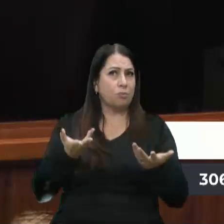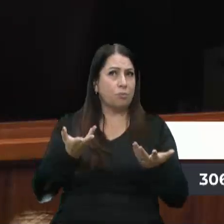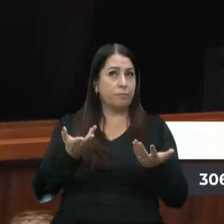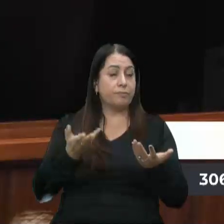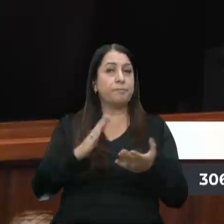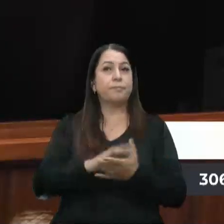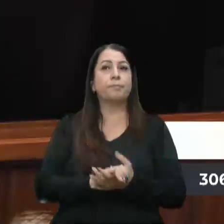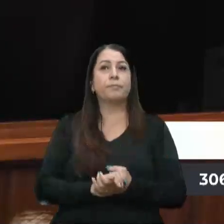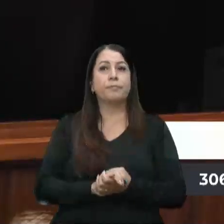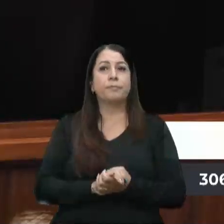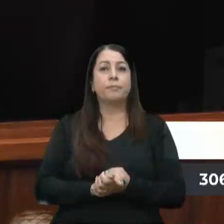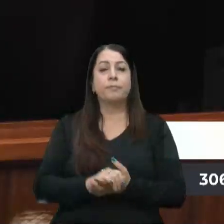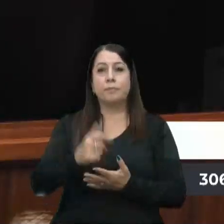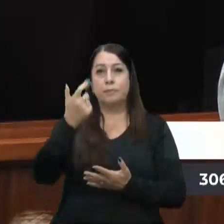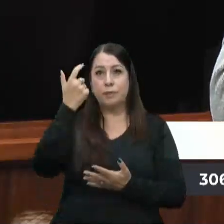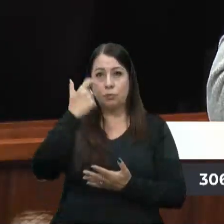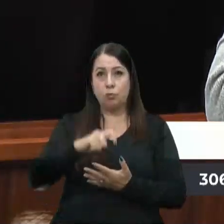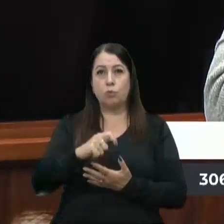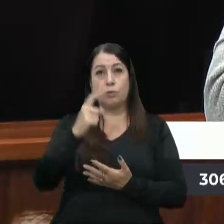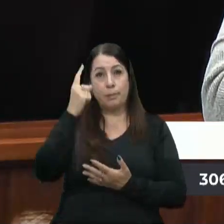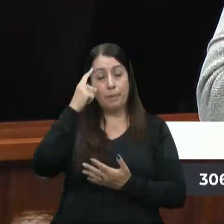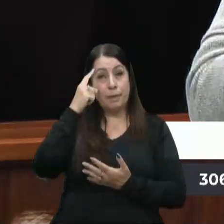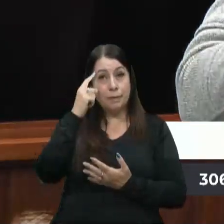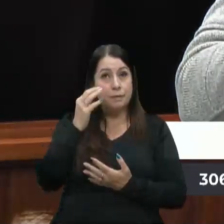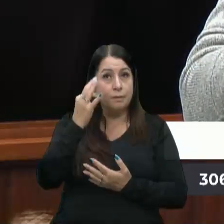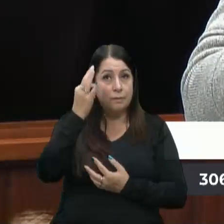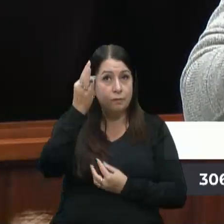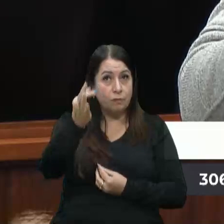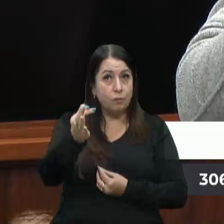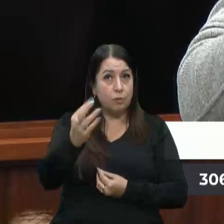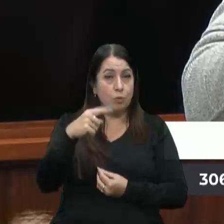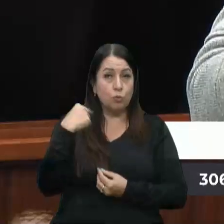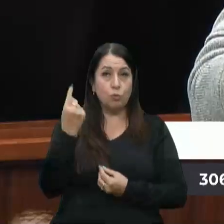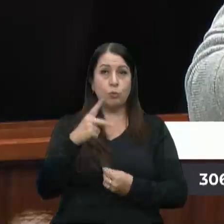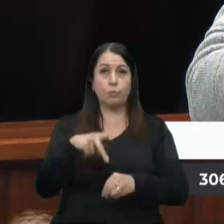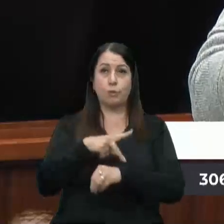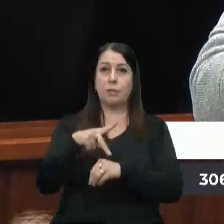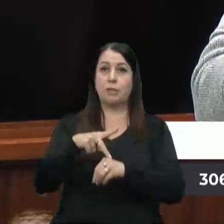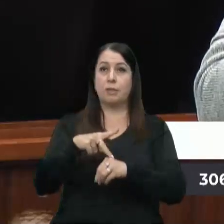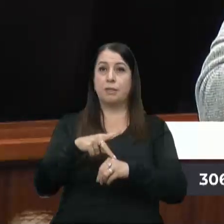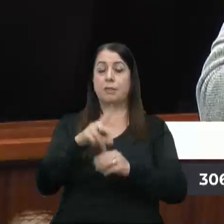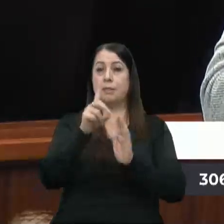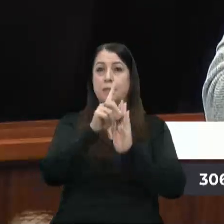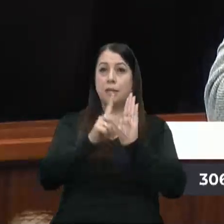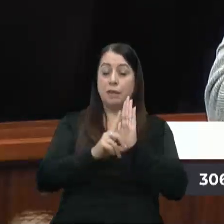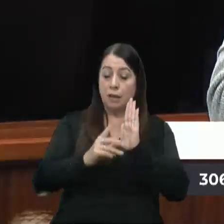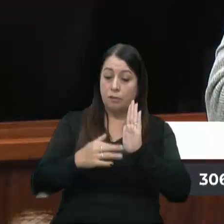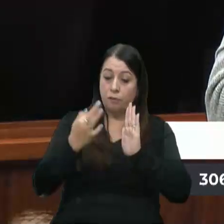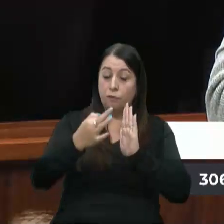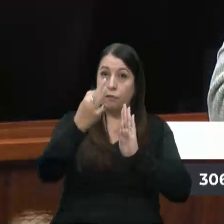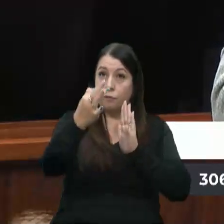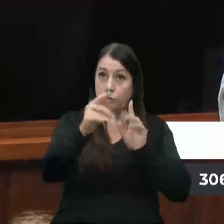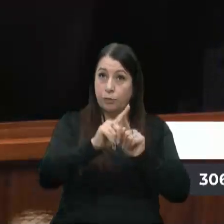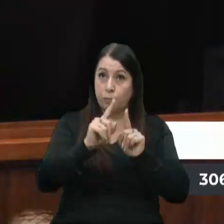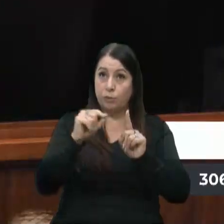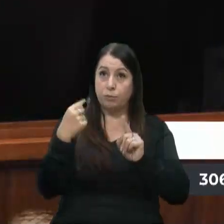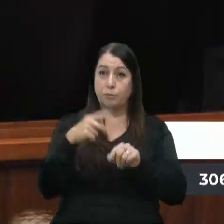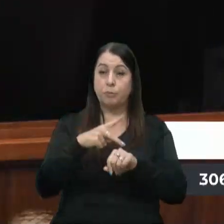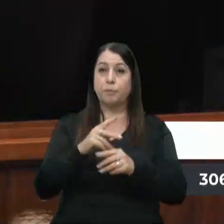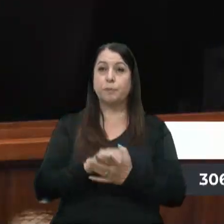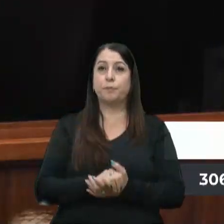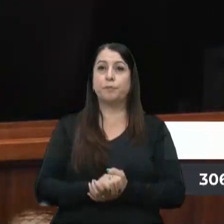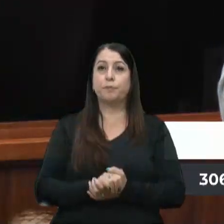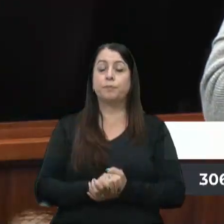Então eu acho que a gente tem que pensar lá na frente né no nosso país décadas para frente a evolução do nosso país